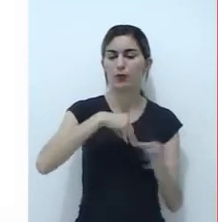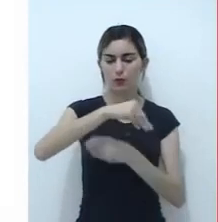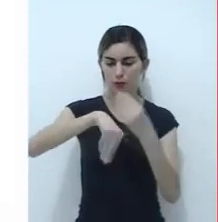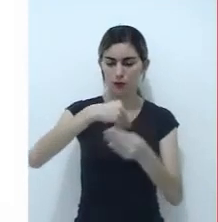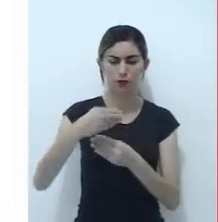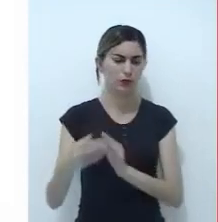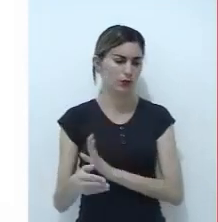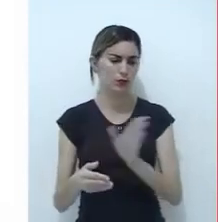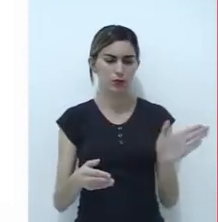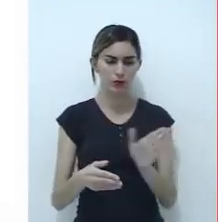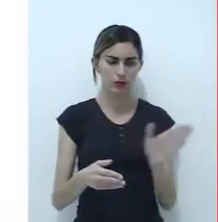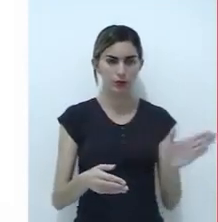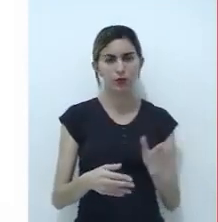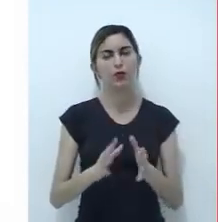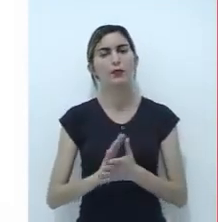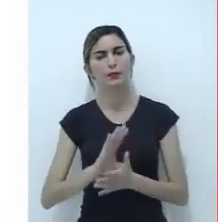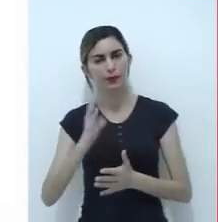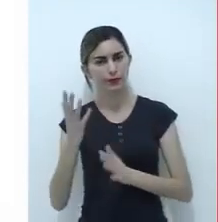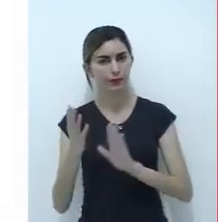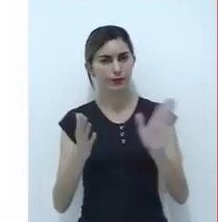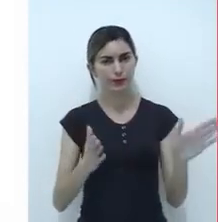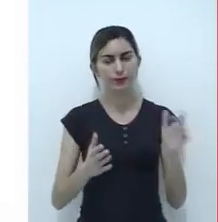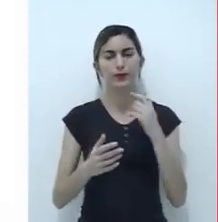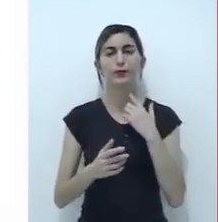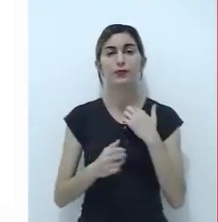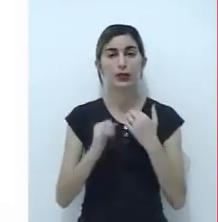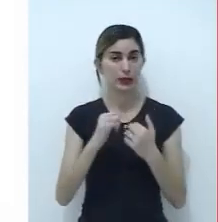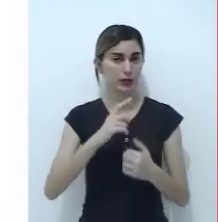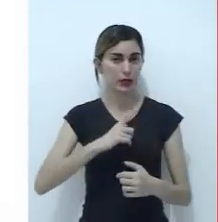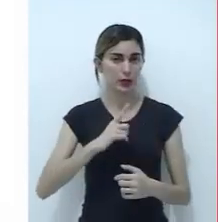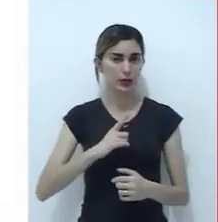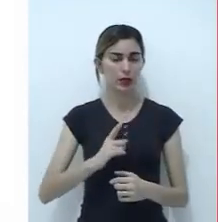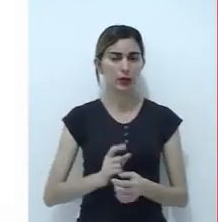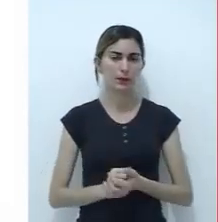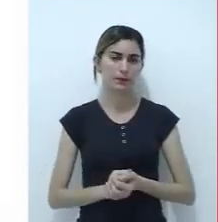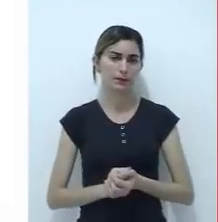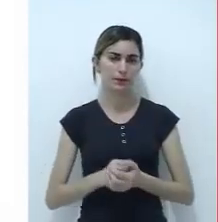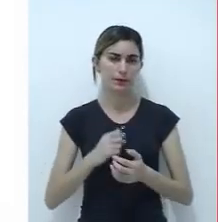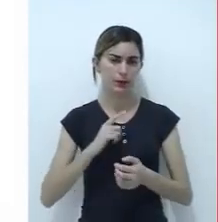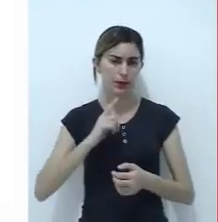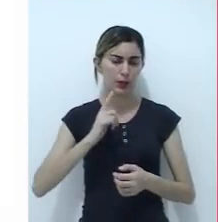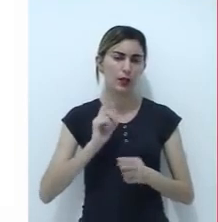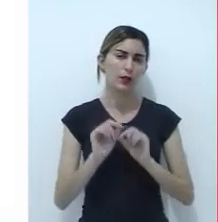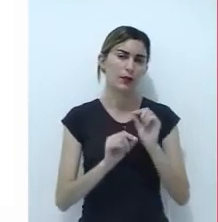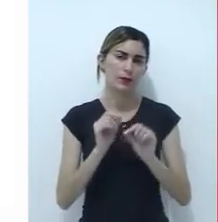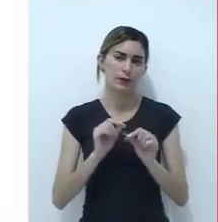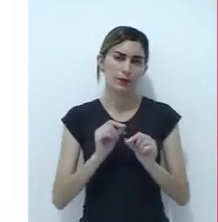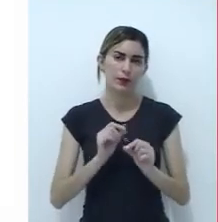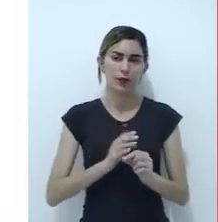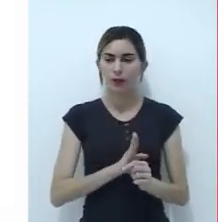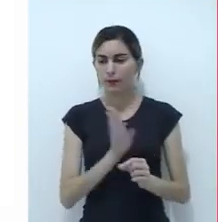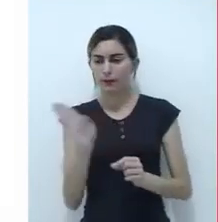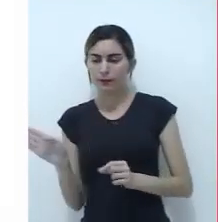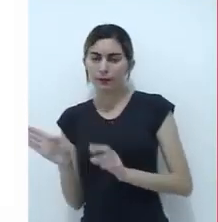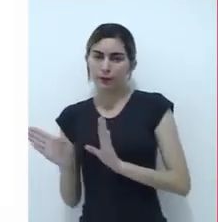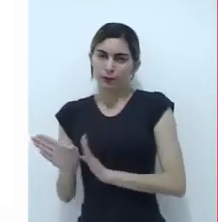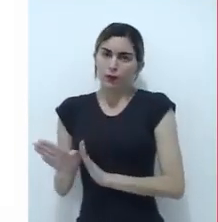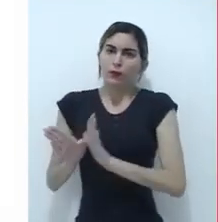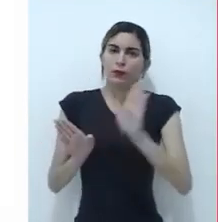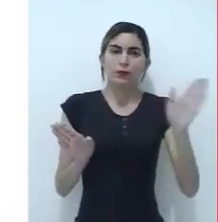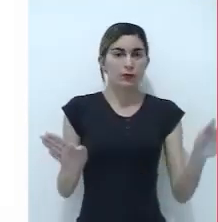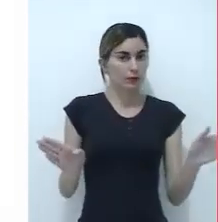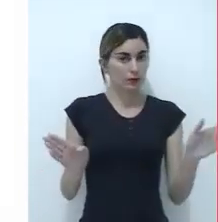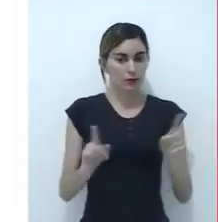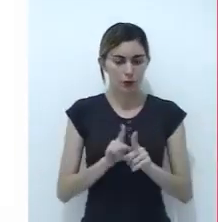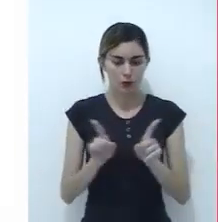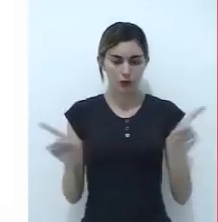a reação está sendo ocorrida para a esquerda. Se eu tenho uma seta que ela está indicando tanto para a direita quanto